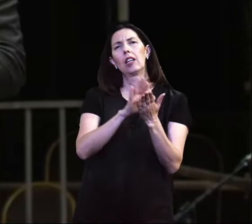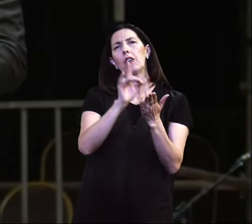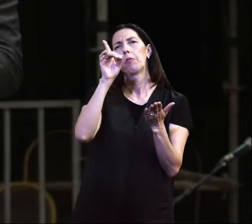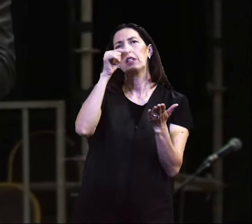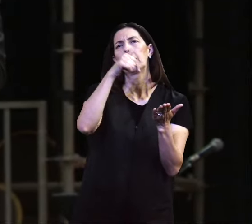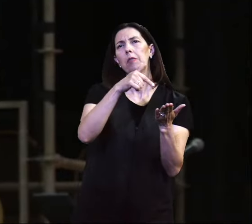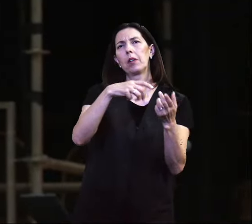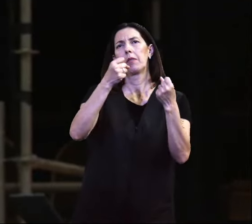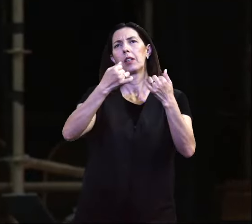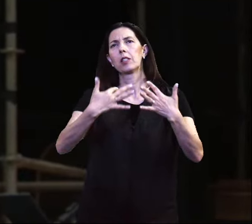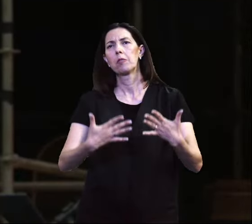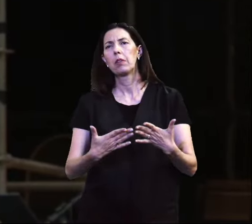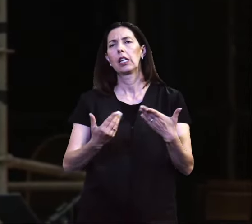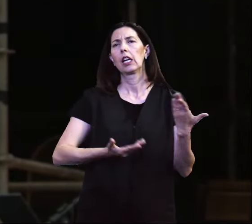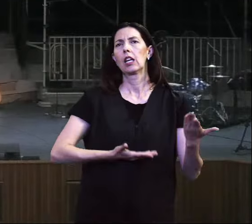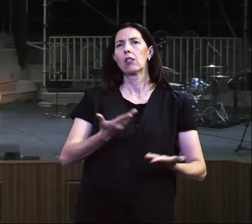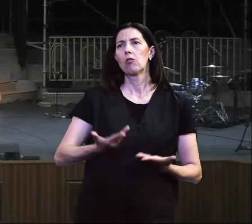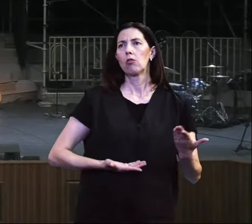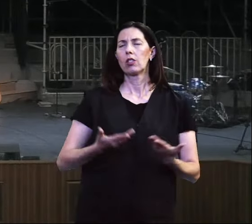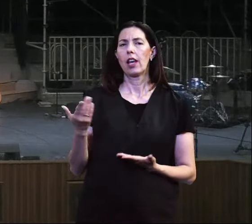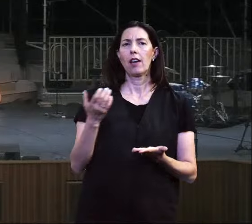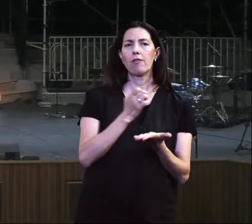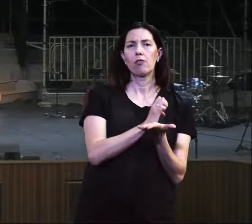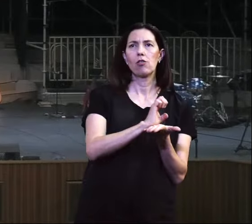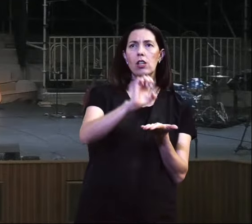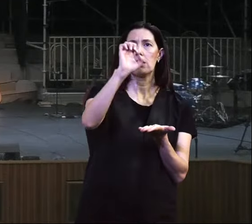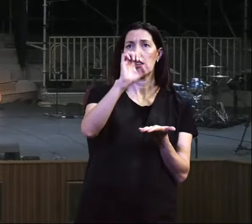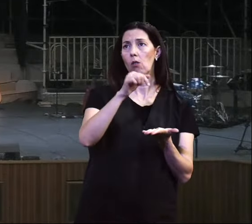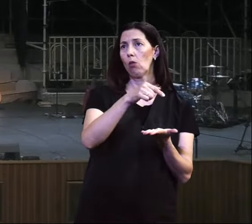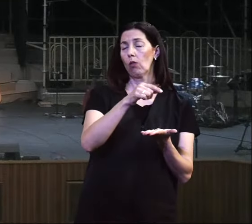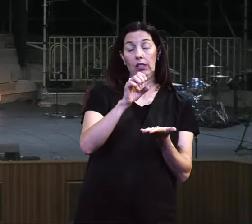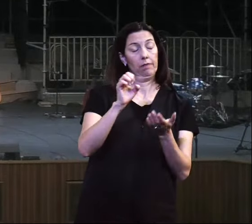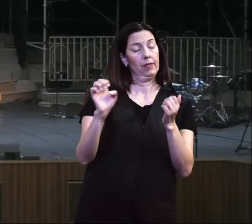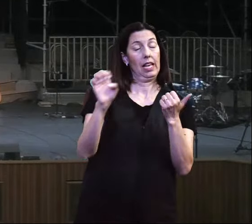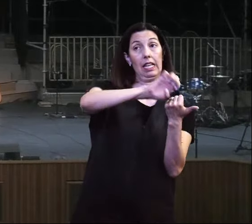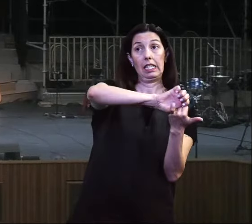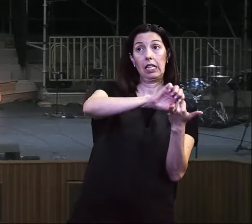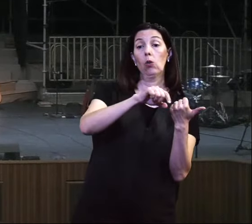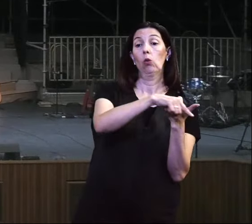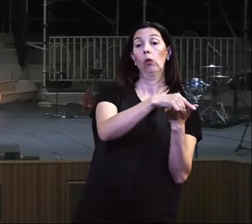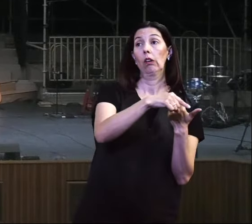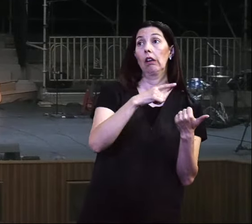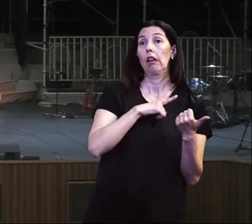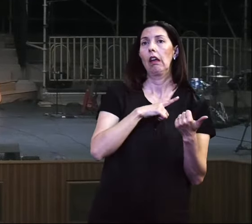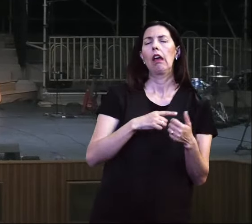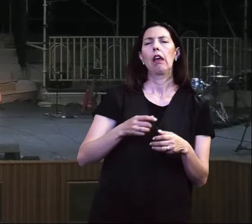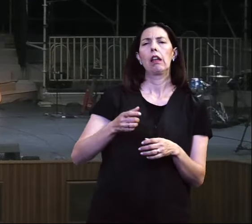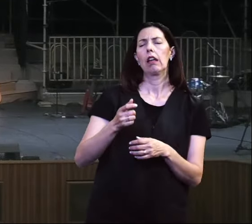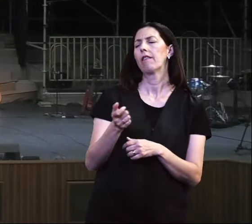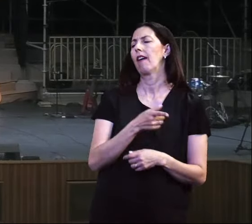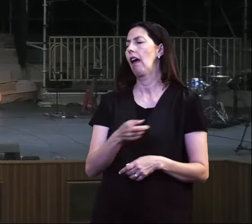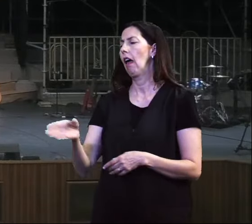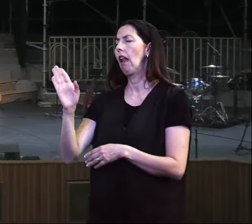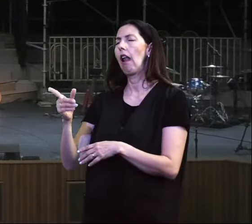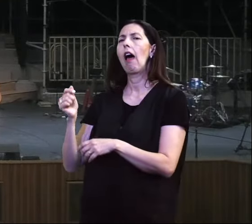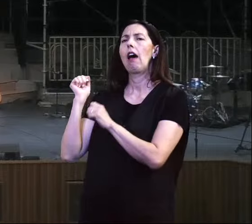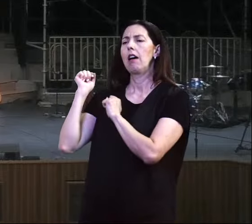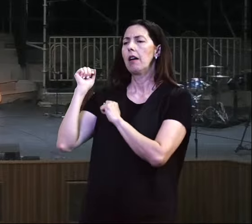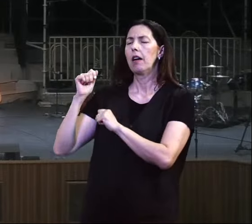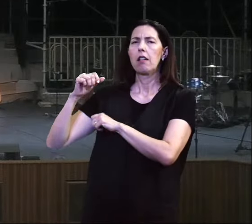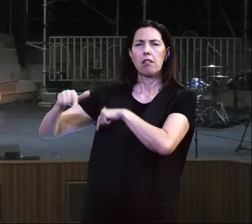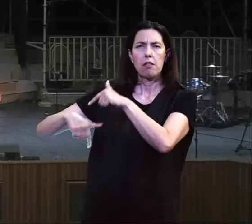o servo de Eliseu está trabalhando para ampliar a casa dos profetas e o machado quebra na mão dele,